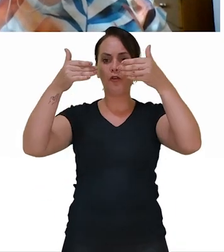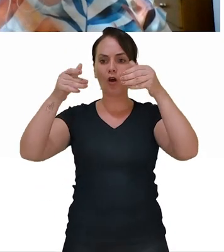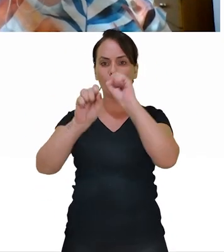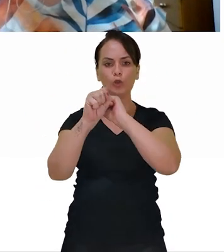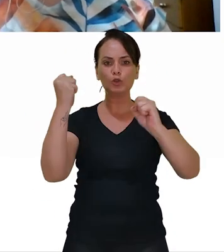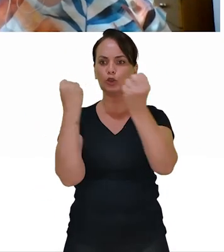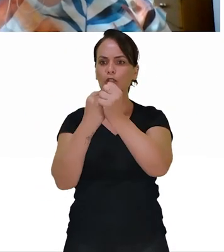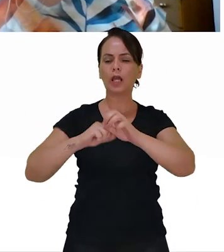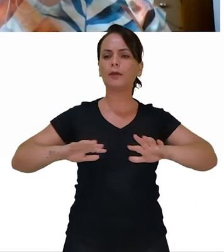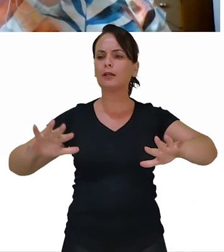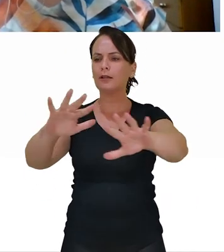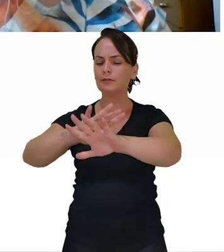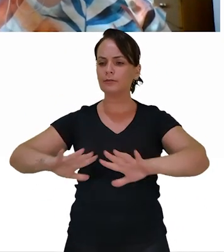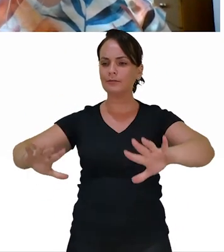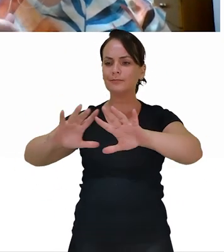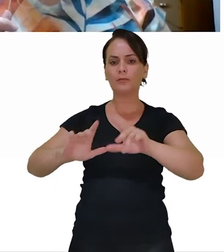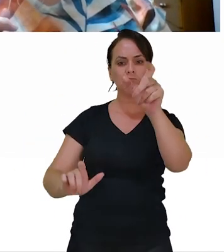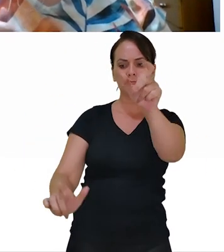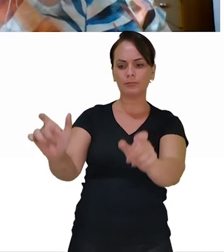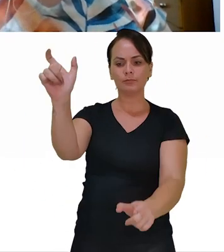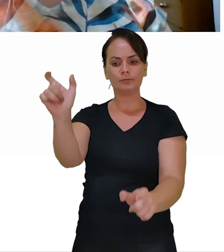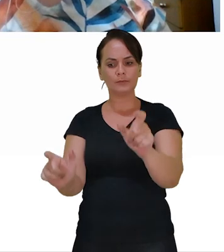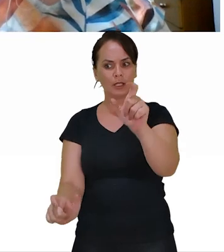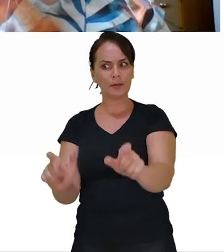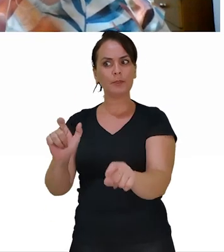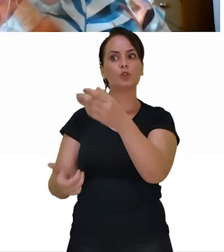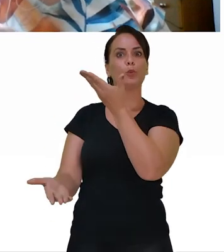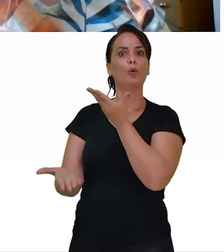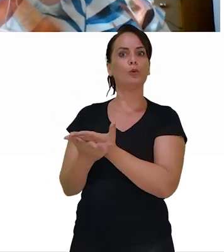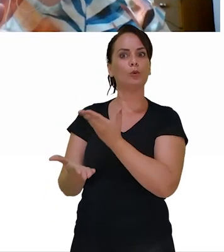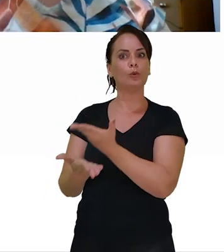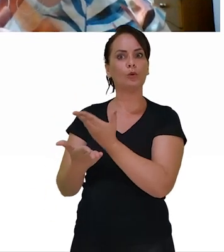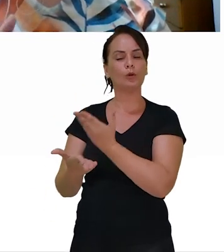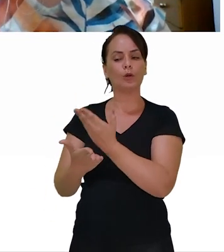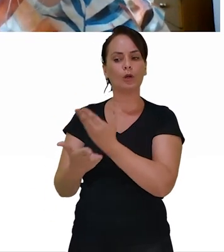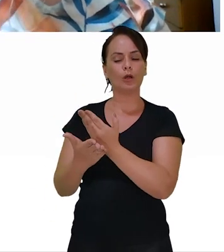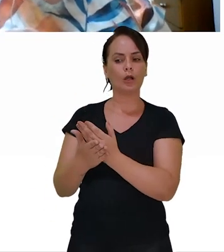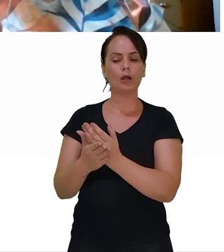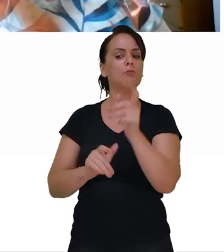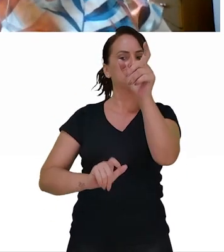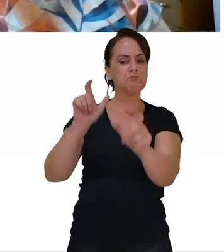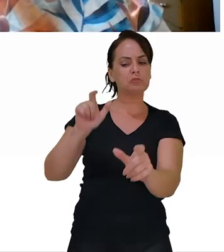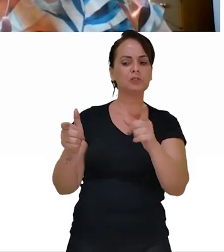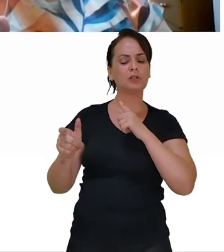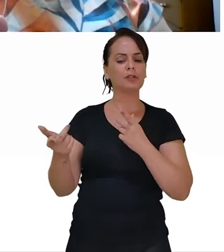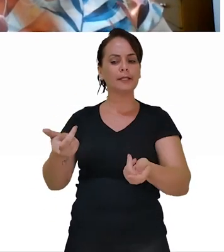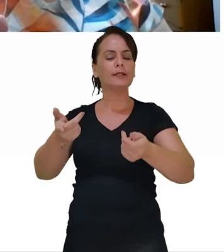todo, onde as pessoas estudem, elas têm a possibilidade de ter